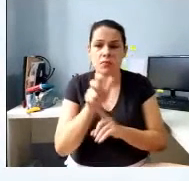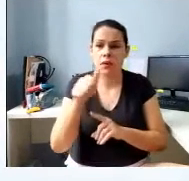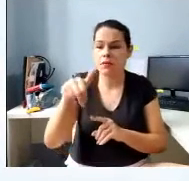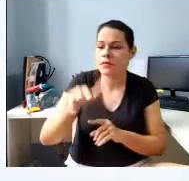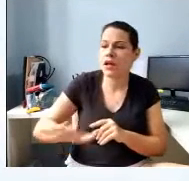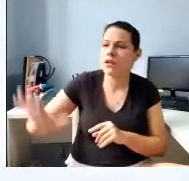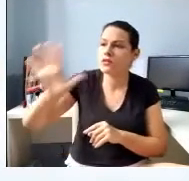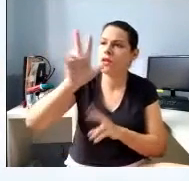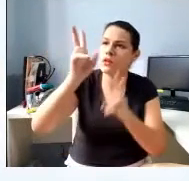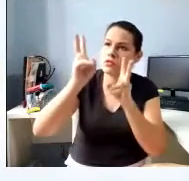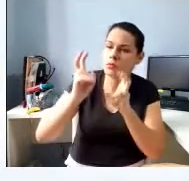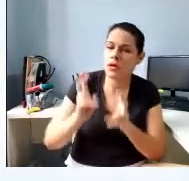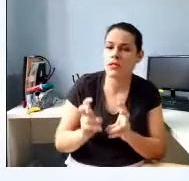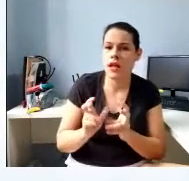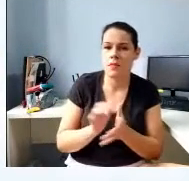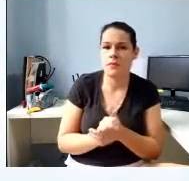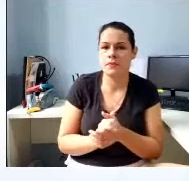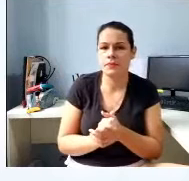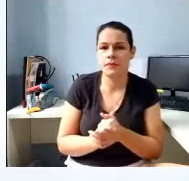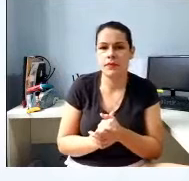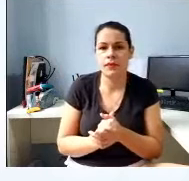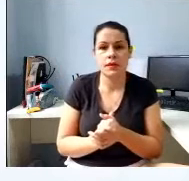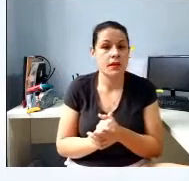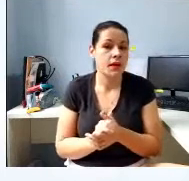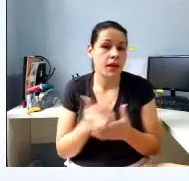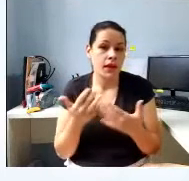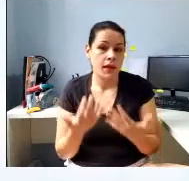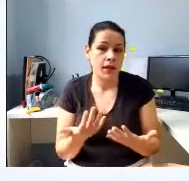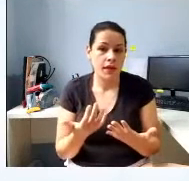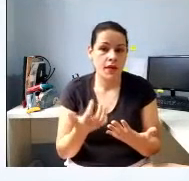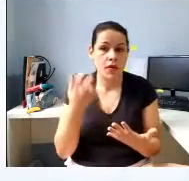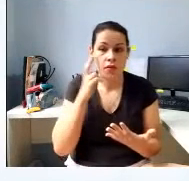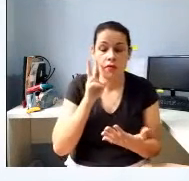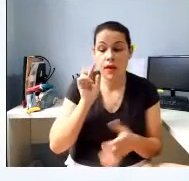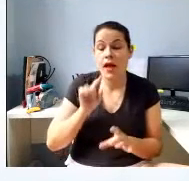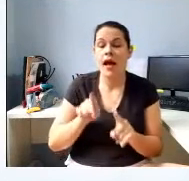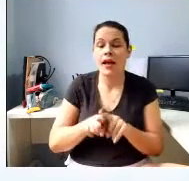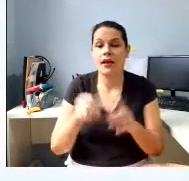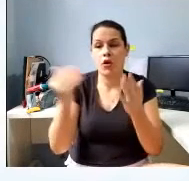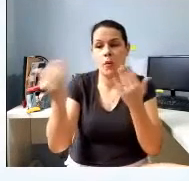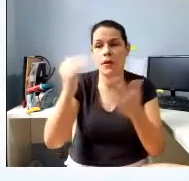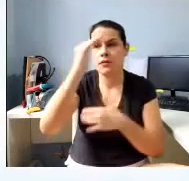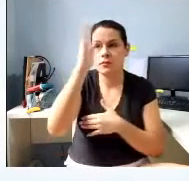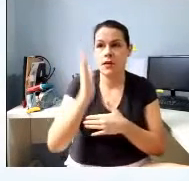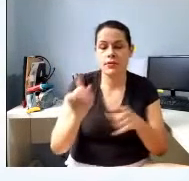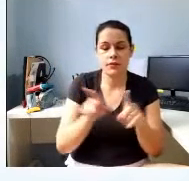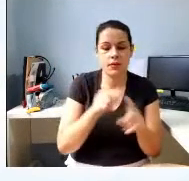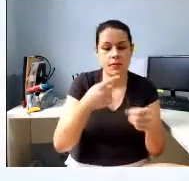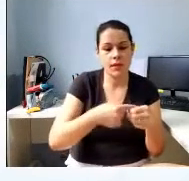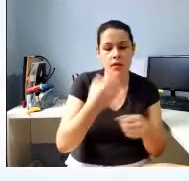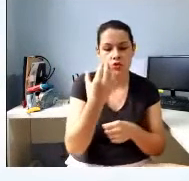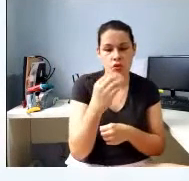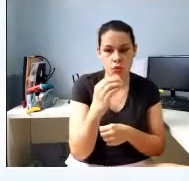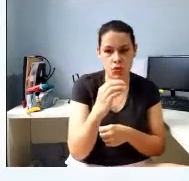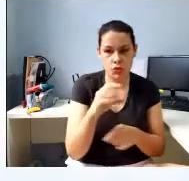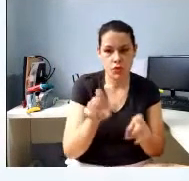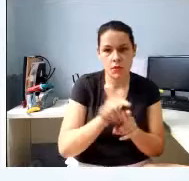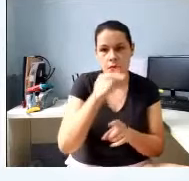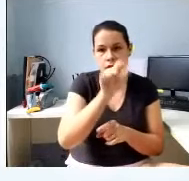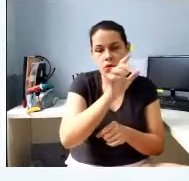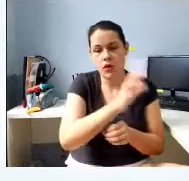Aí. O que a gente observa, e olhando um pouco o quadro aqui de Curitiba, né? E de algumas outras regiões